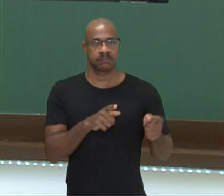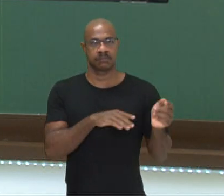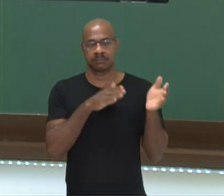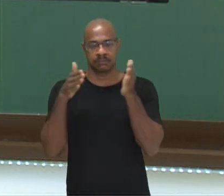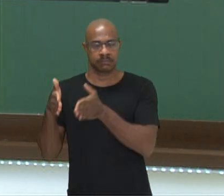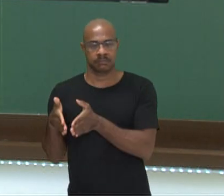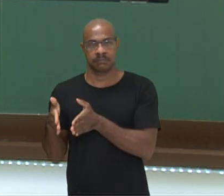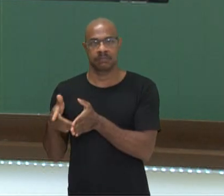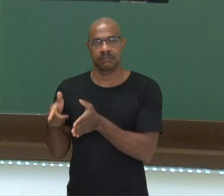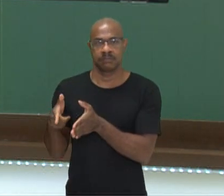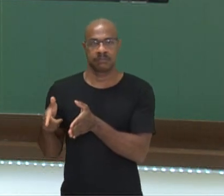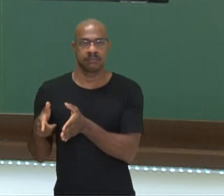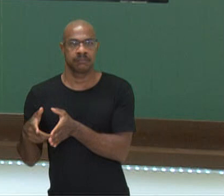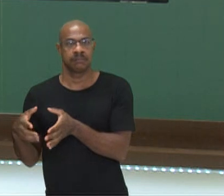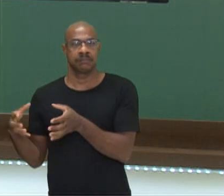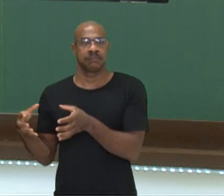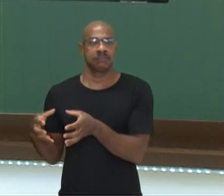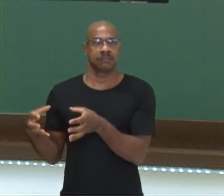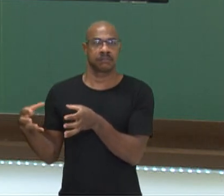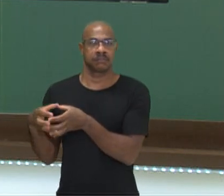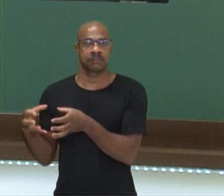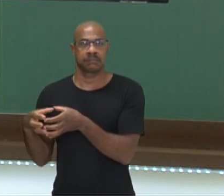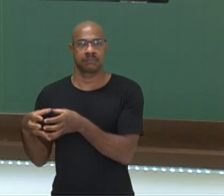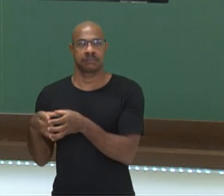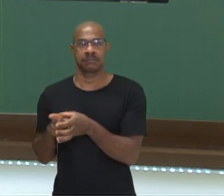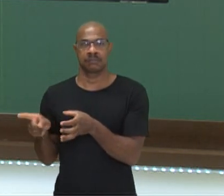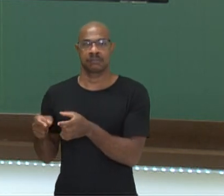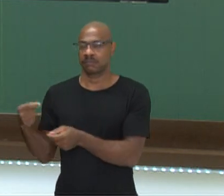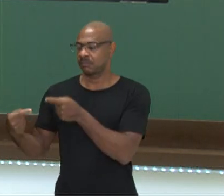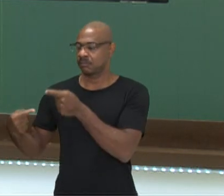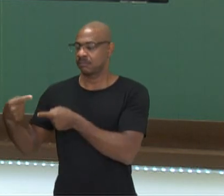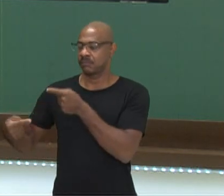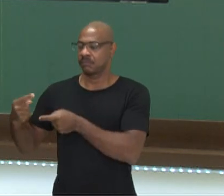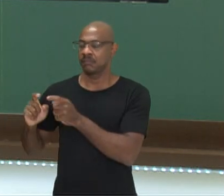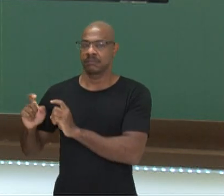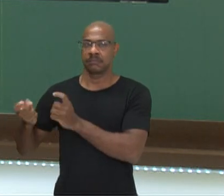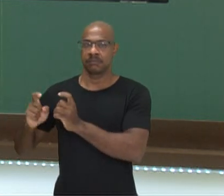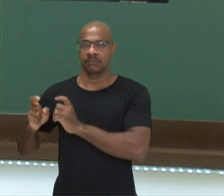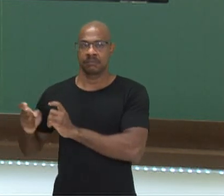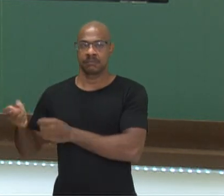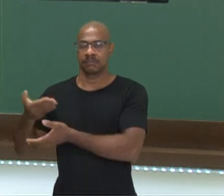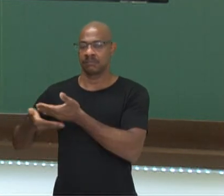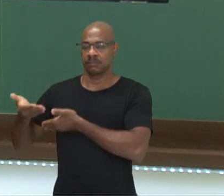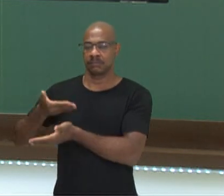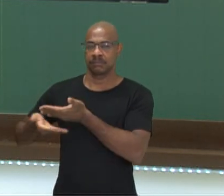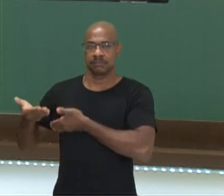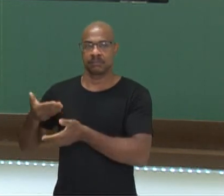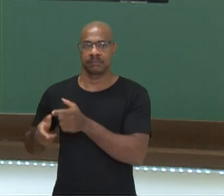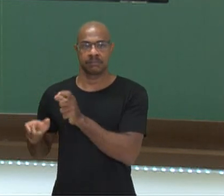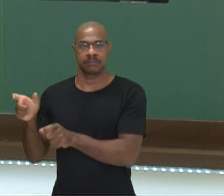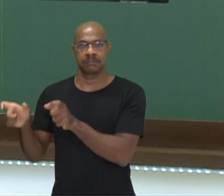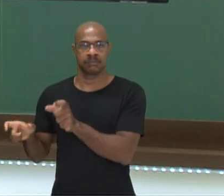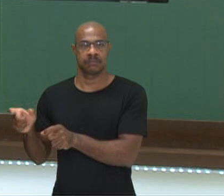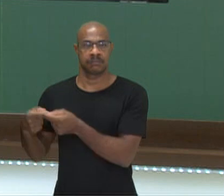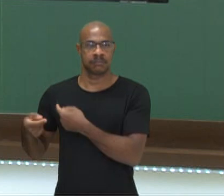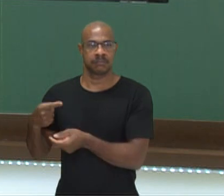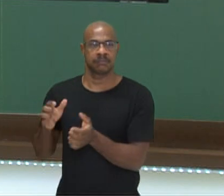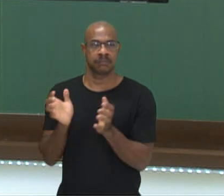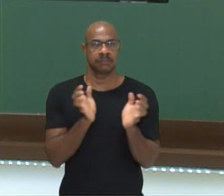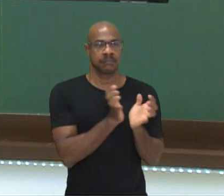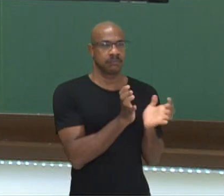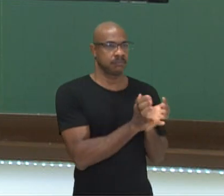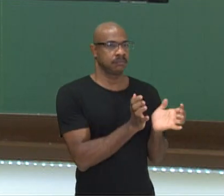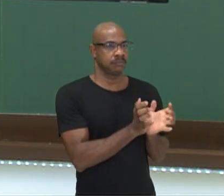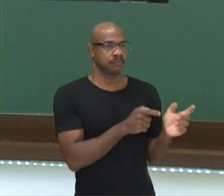Na sequência, os dois começam um momento de interação. Nós vemos aqui o personagem que chega com o grupo,